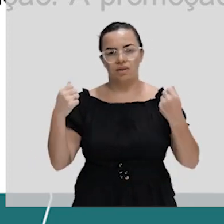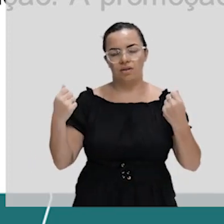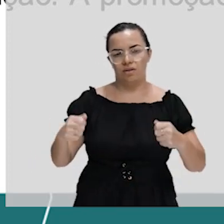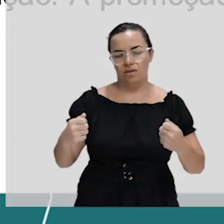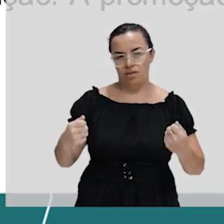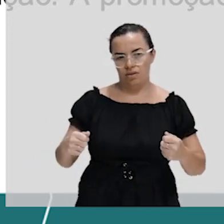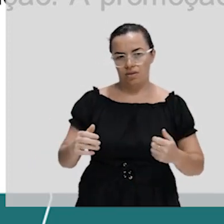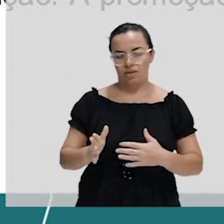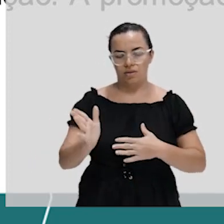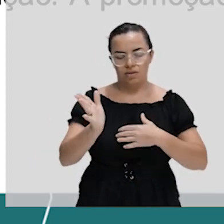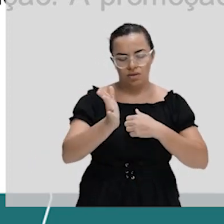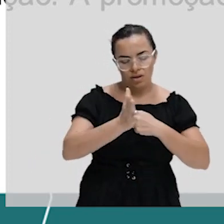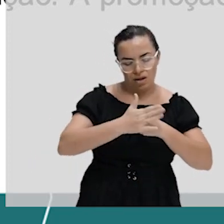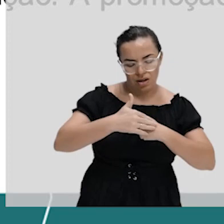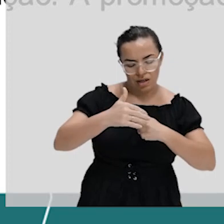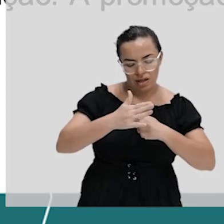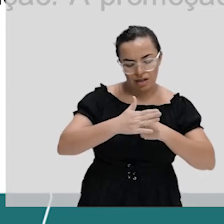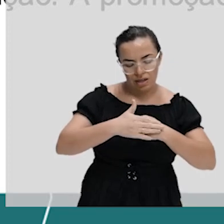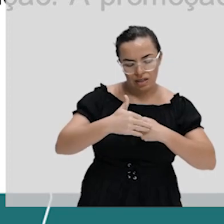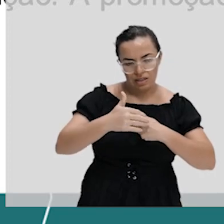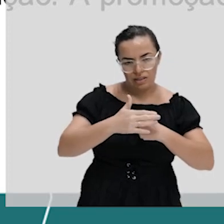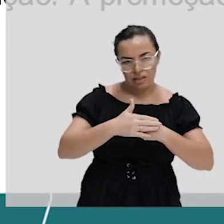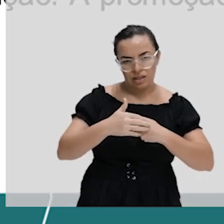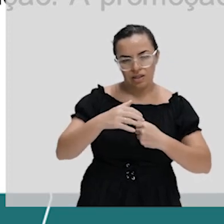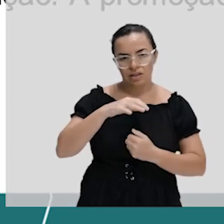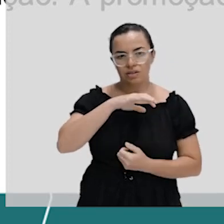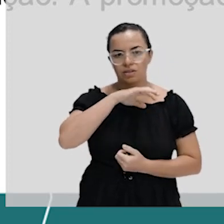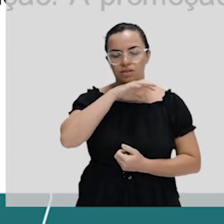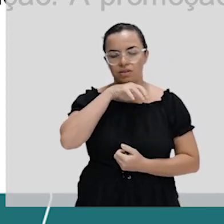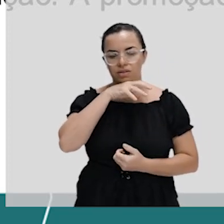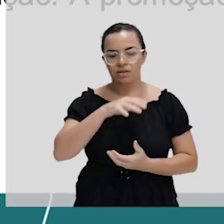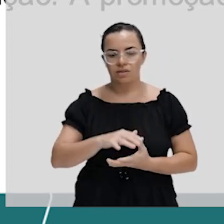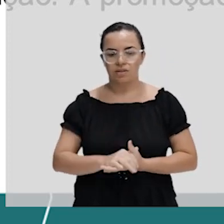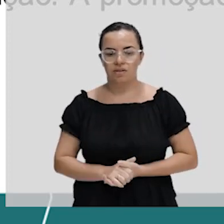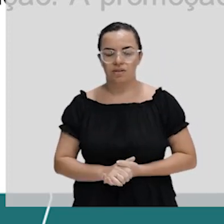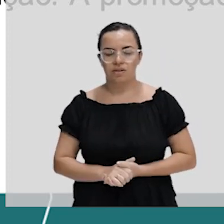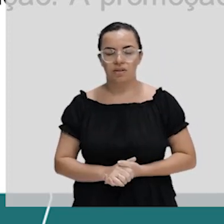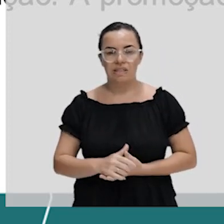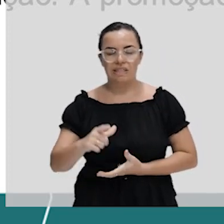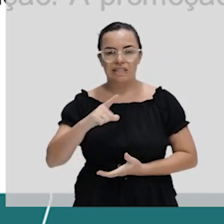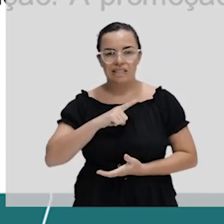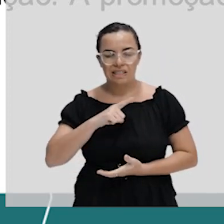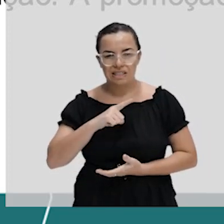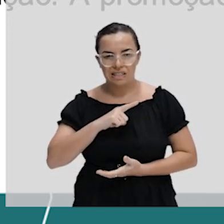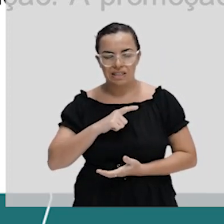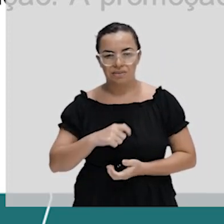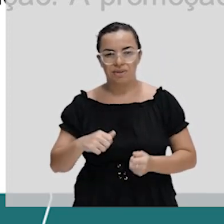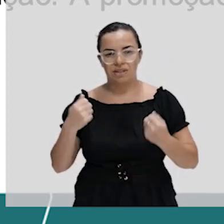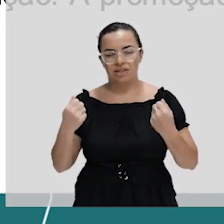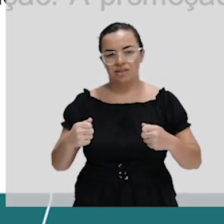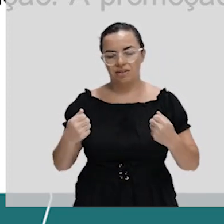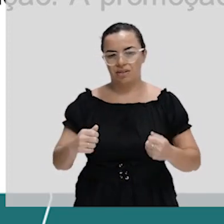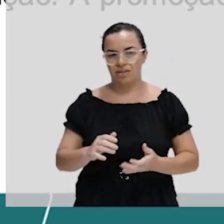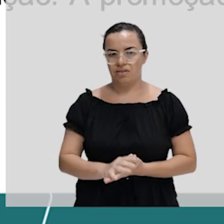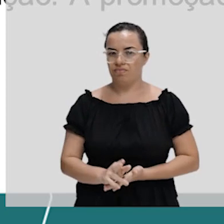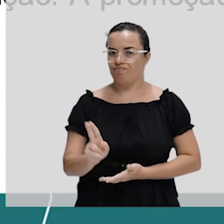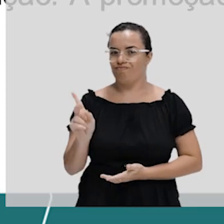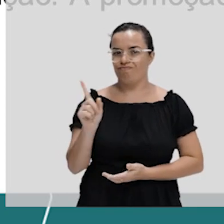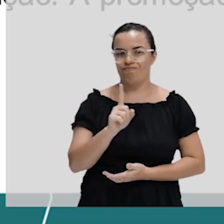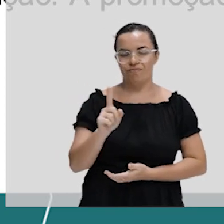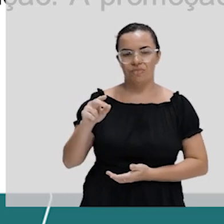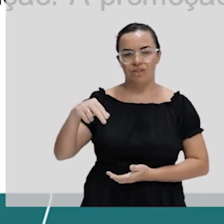necessidade de agradar seus animais. Aí eu mudo. Quando eu digo a criança tem necessidade, necessidade não